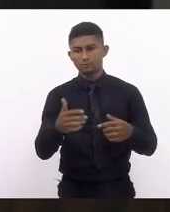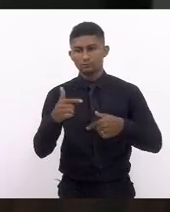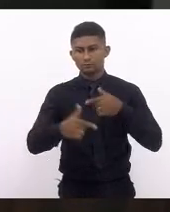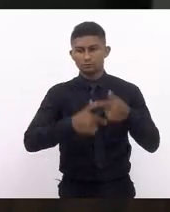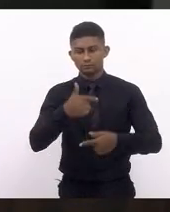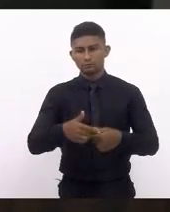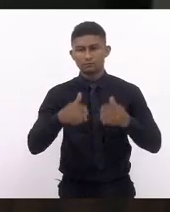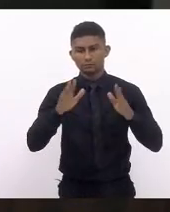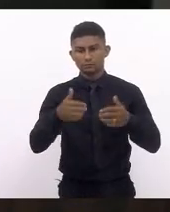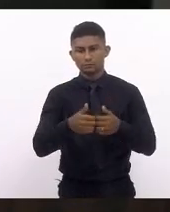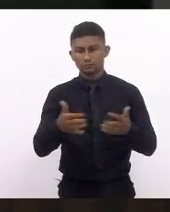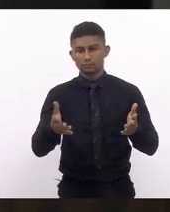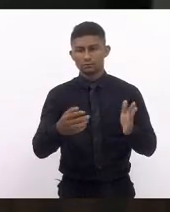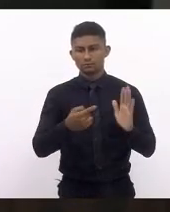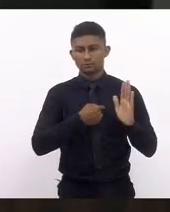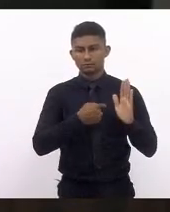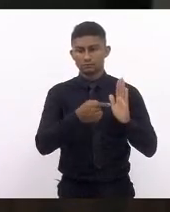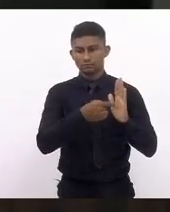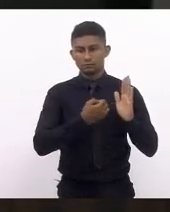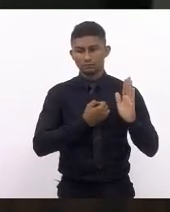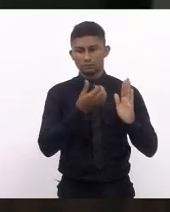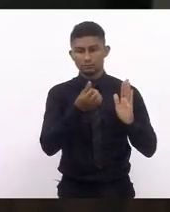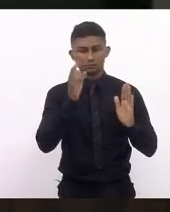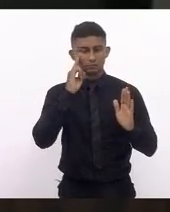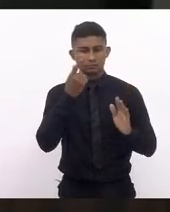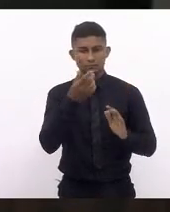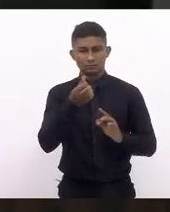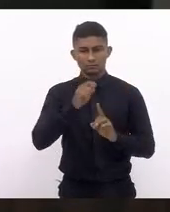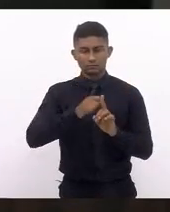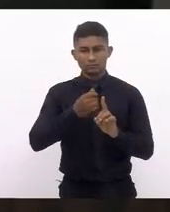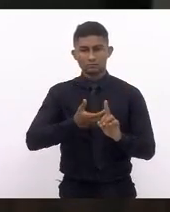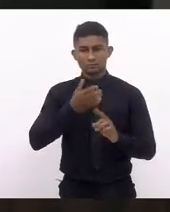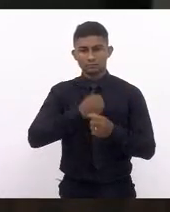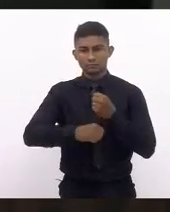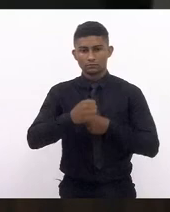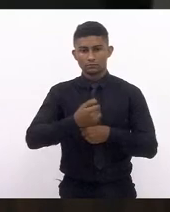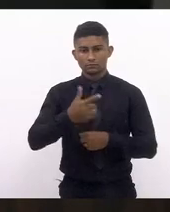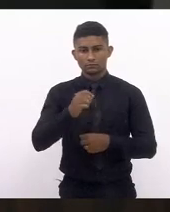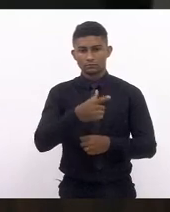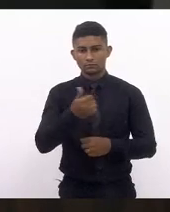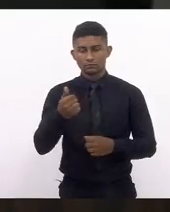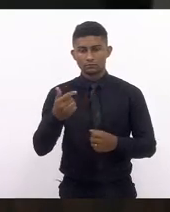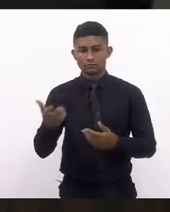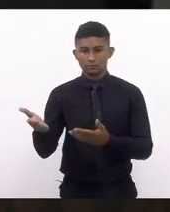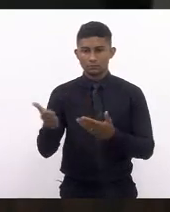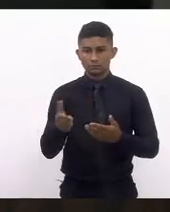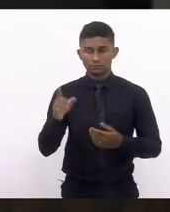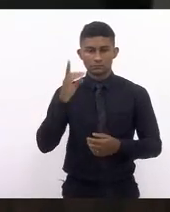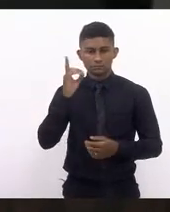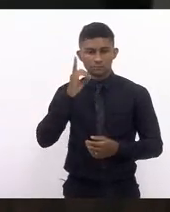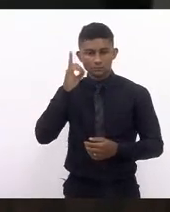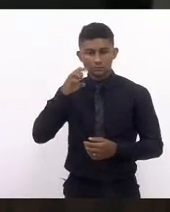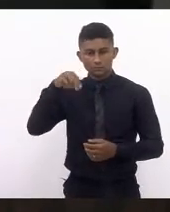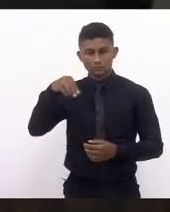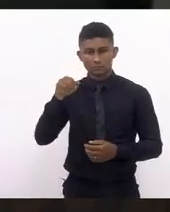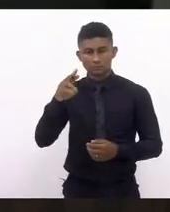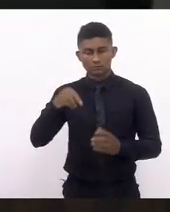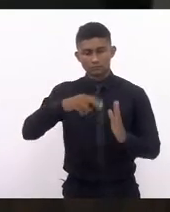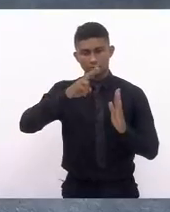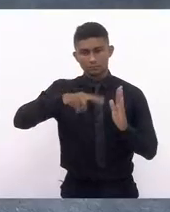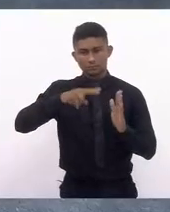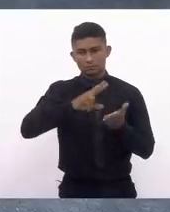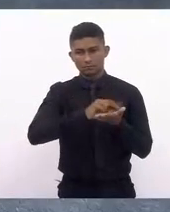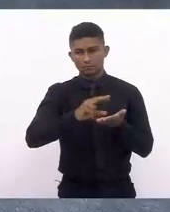está aberta a sessão ordinária do dia 16 dezembro 21 presidência convida a deputada Martha Rocha fazer a leitura da ata da sessão